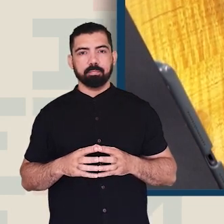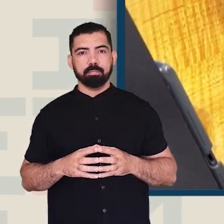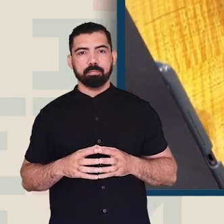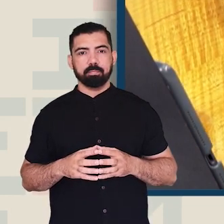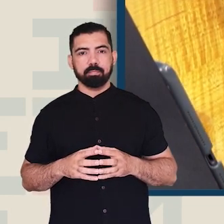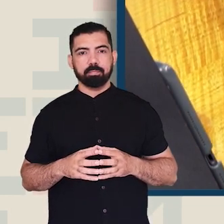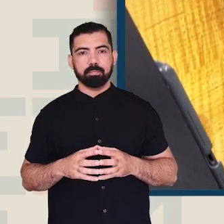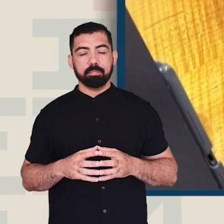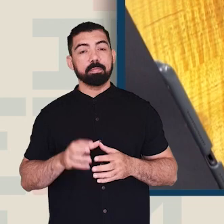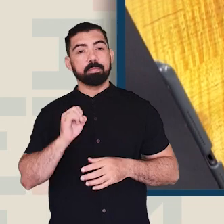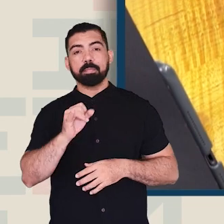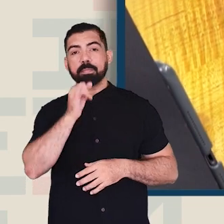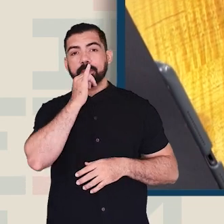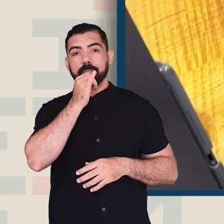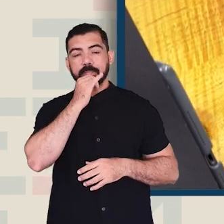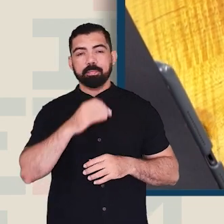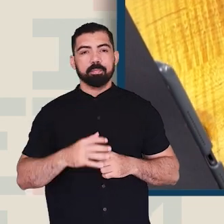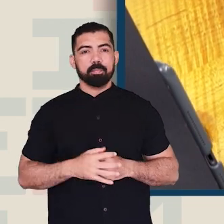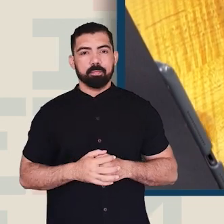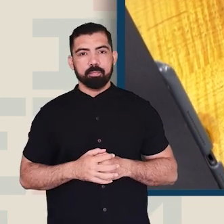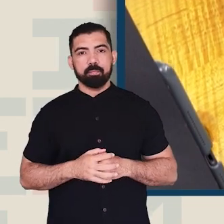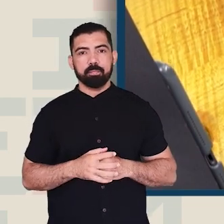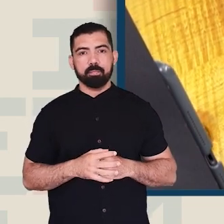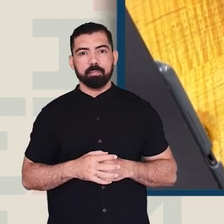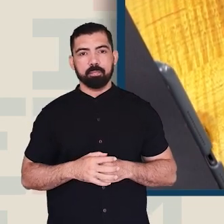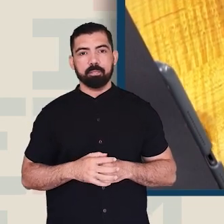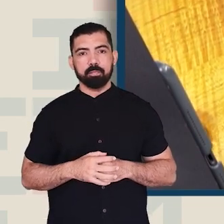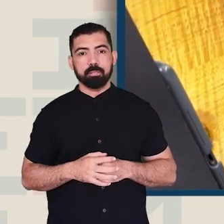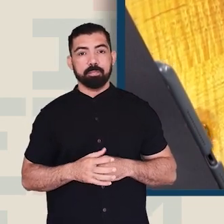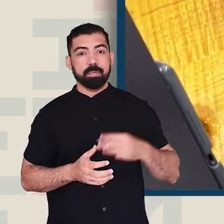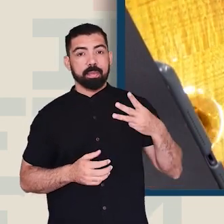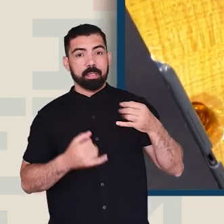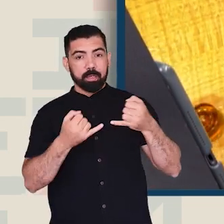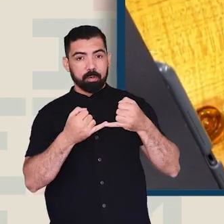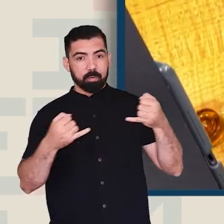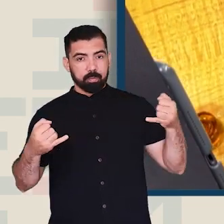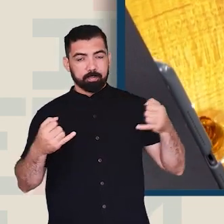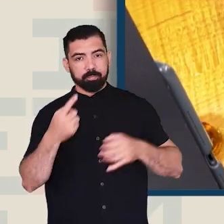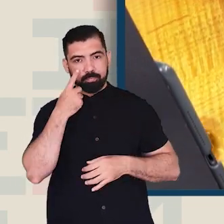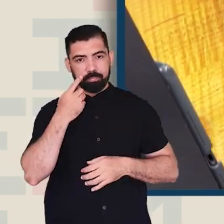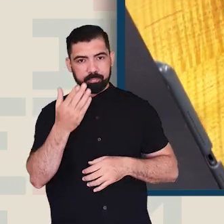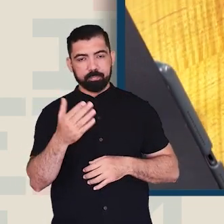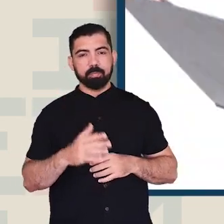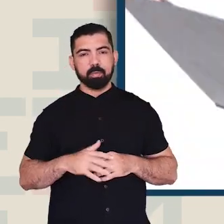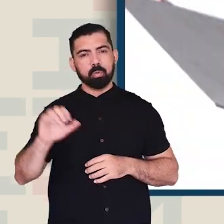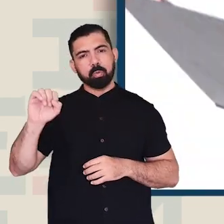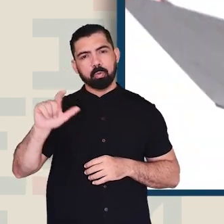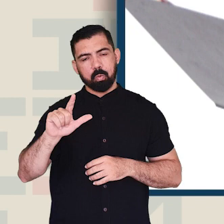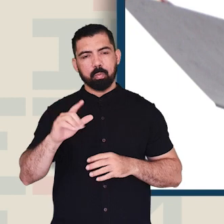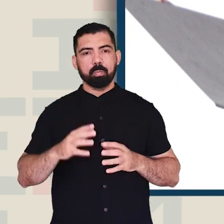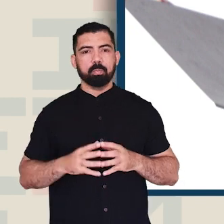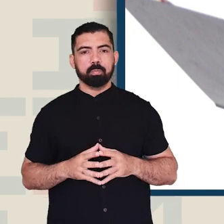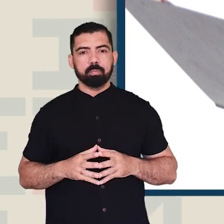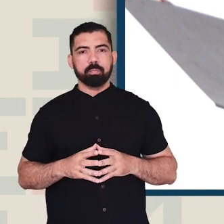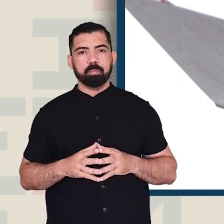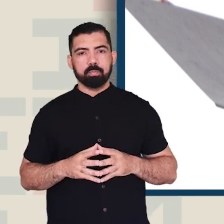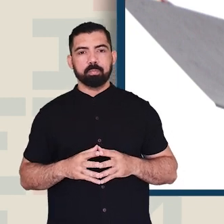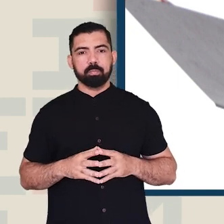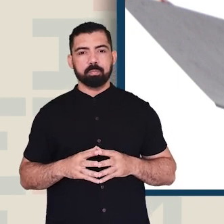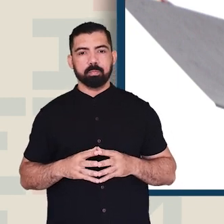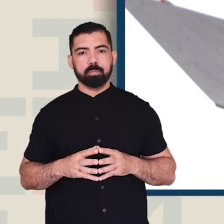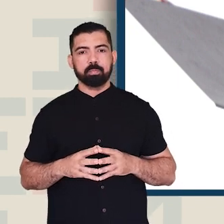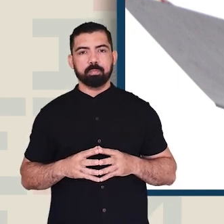tá? Se fosse na terceira corda, pode pegar o Sol solto, corda